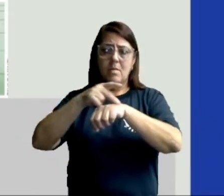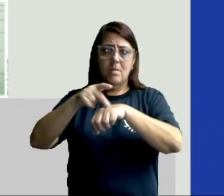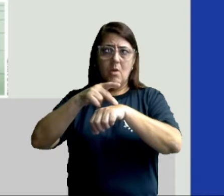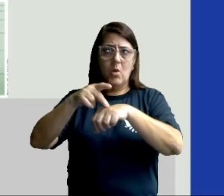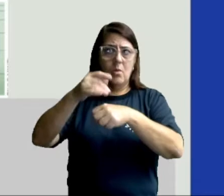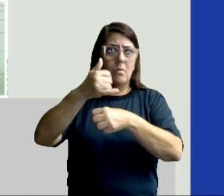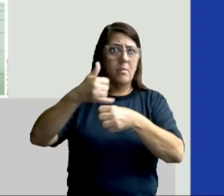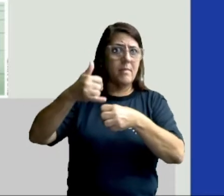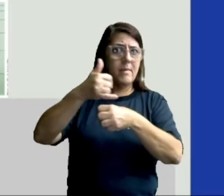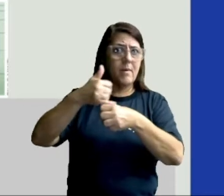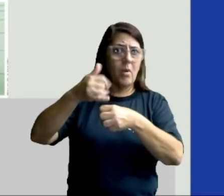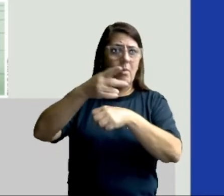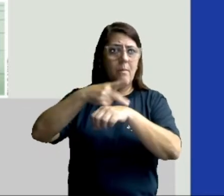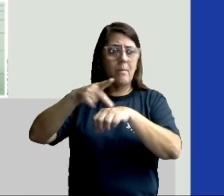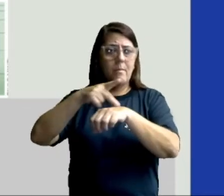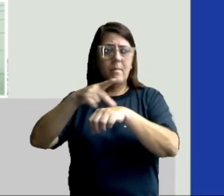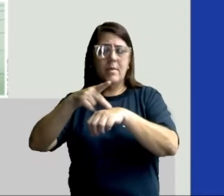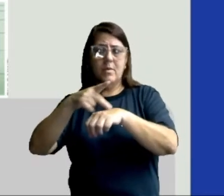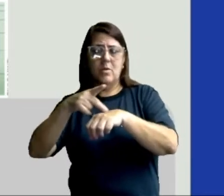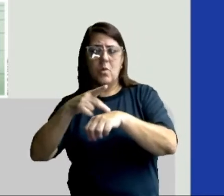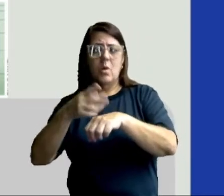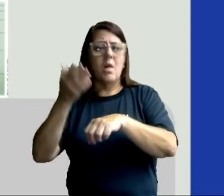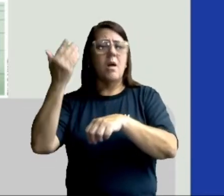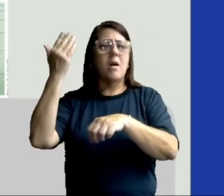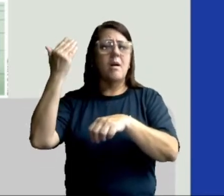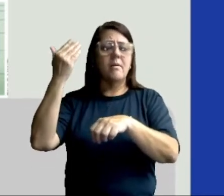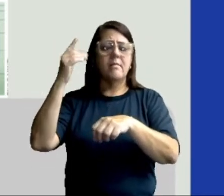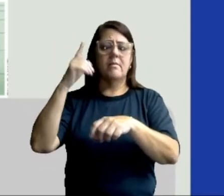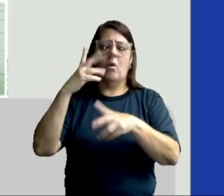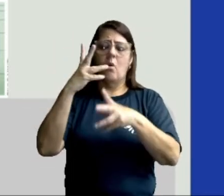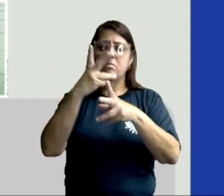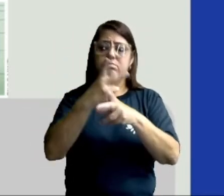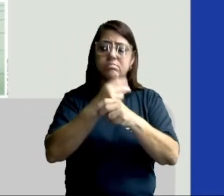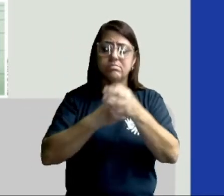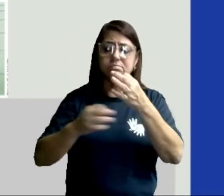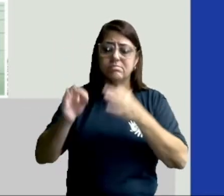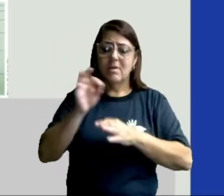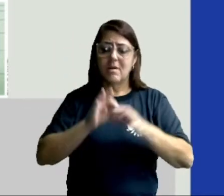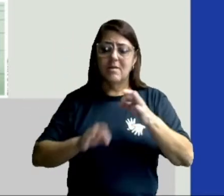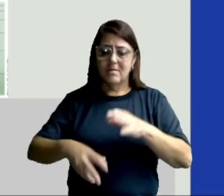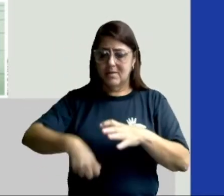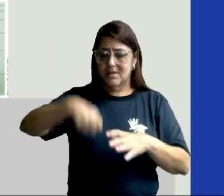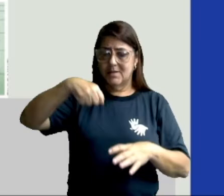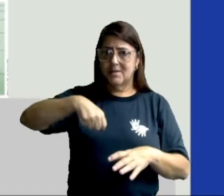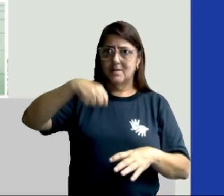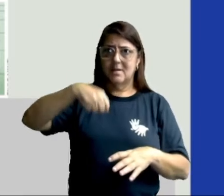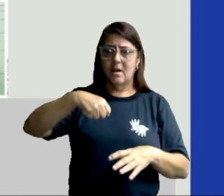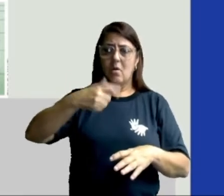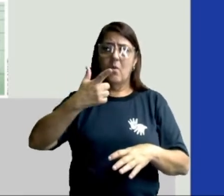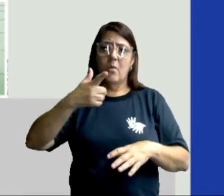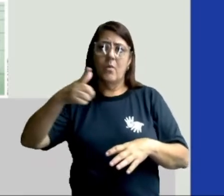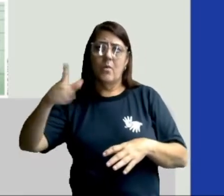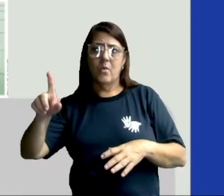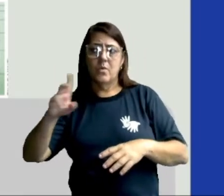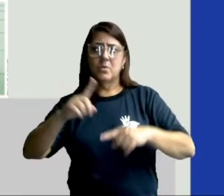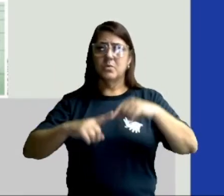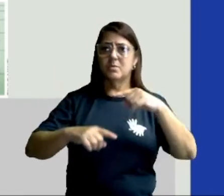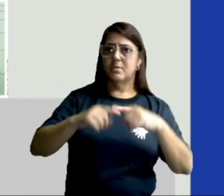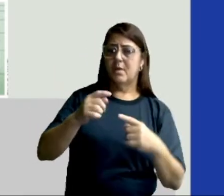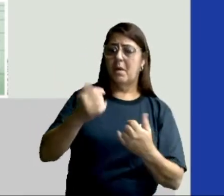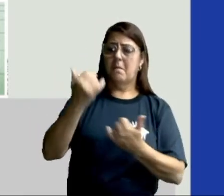vai ser utilizado como matéria-prima e lá como produto final a gente vai ter a sacolinha plástica ou outros produtos, tá